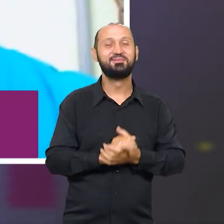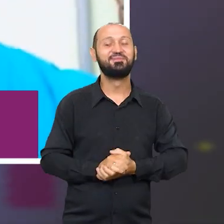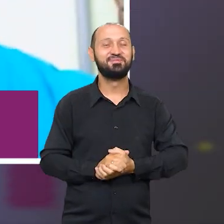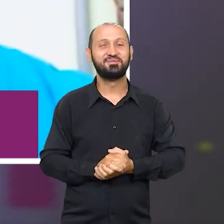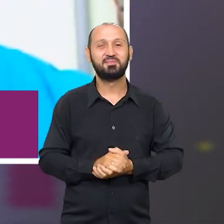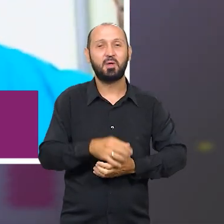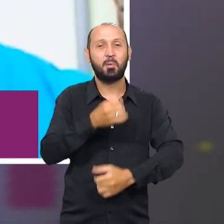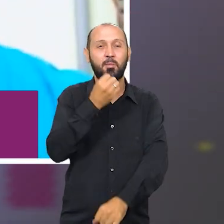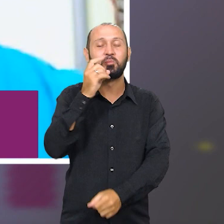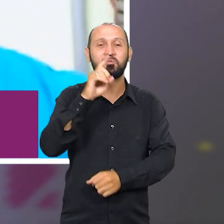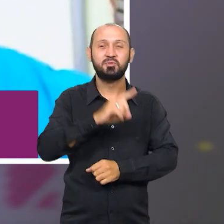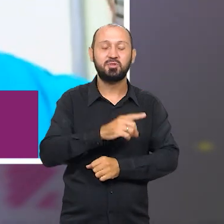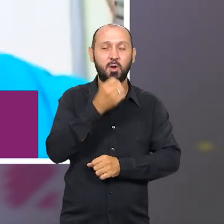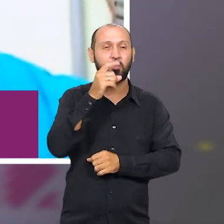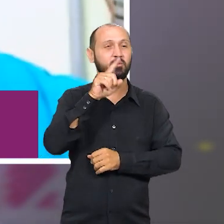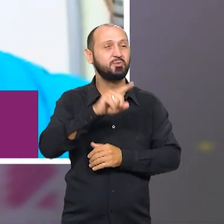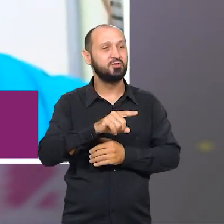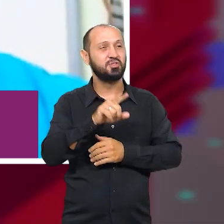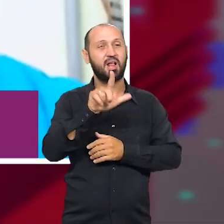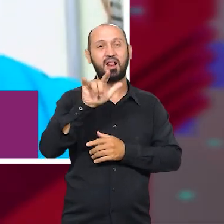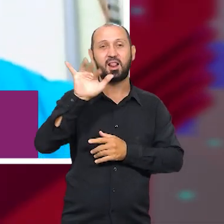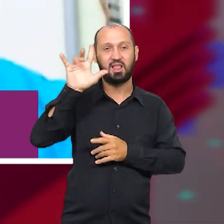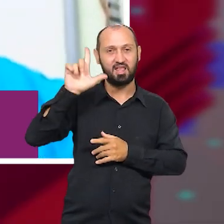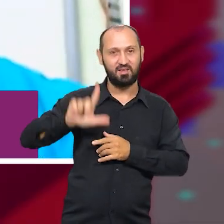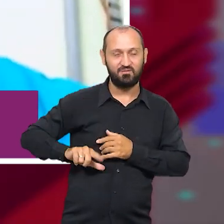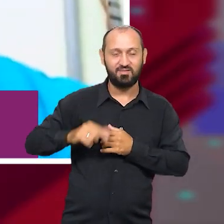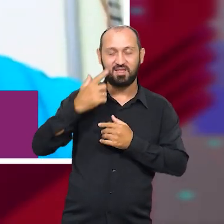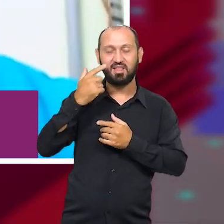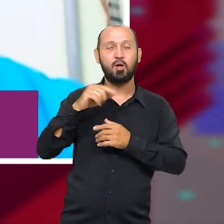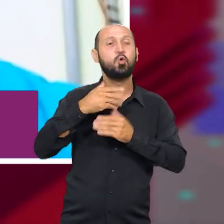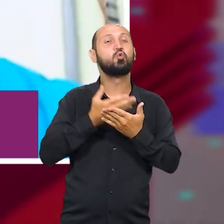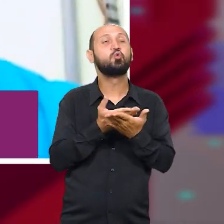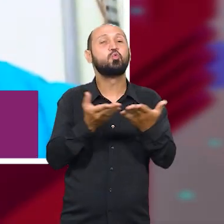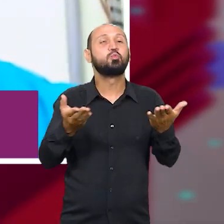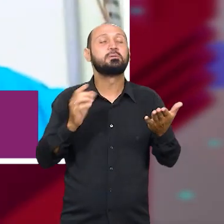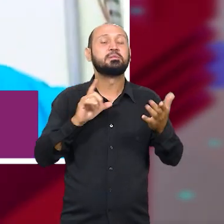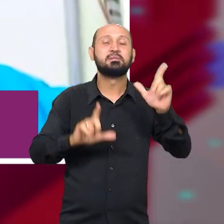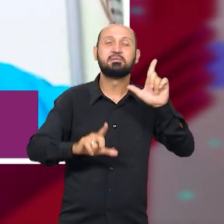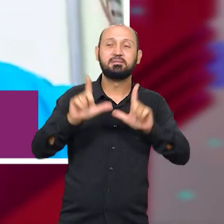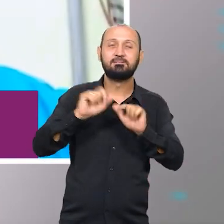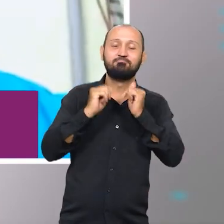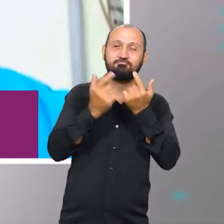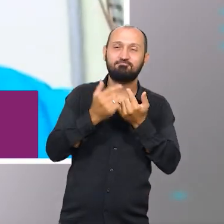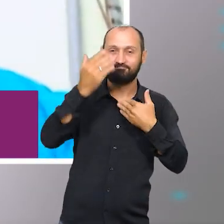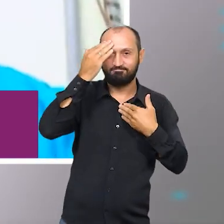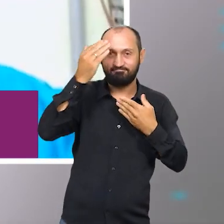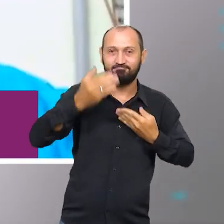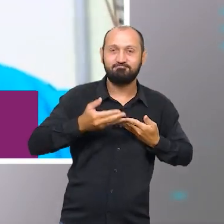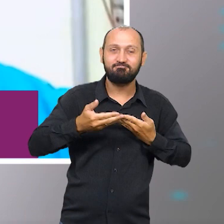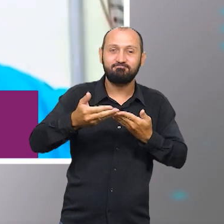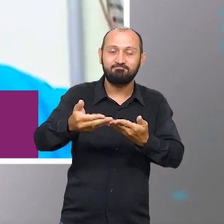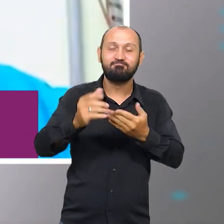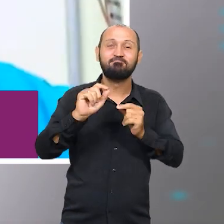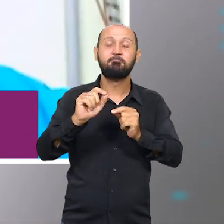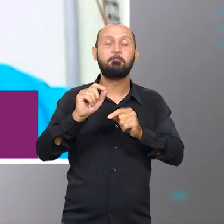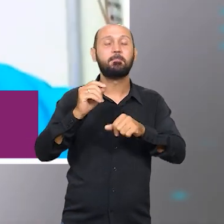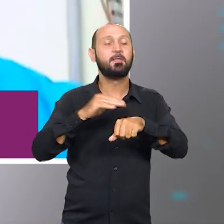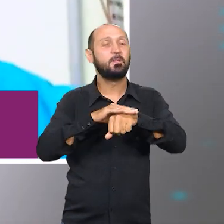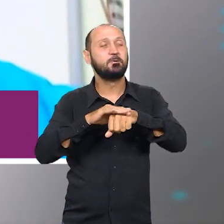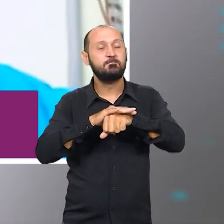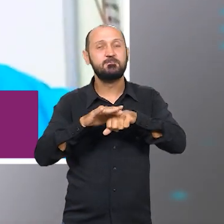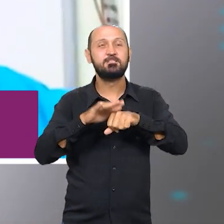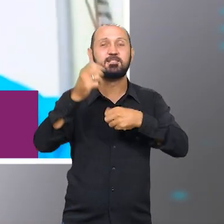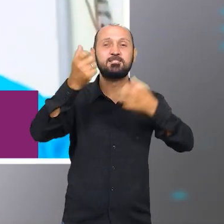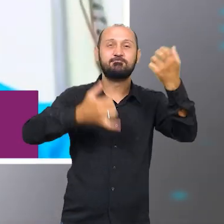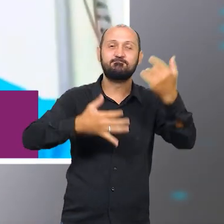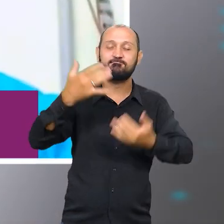bem-vinda, Flávia. Bom dia, Lívia, a todos aí da TV Assembleia. Obrigada pelo convite, que é para a